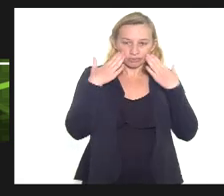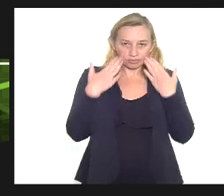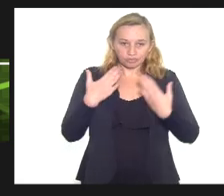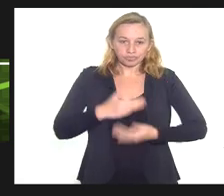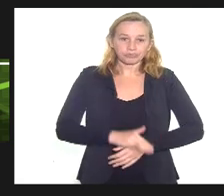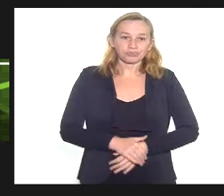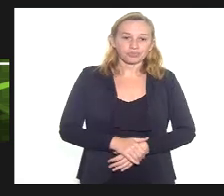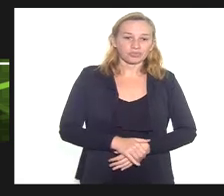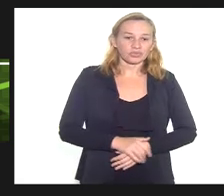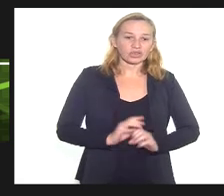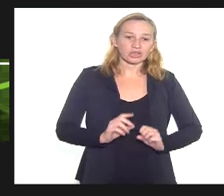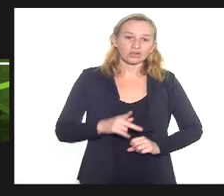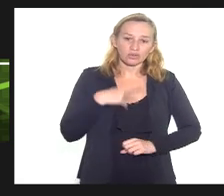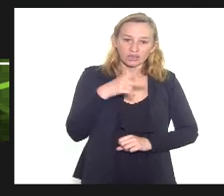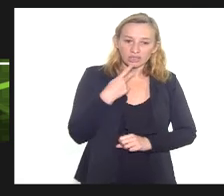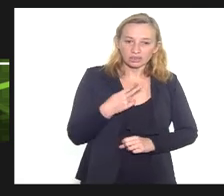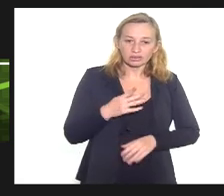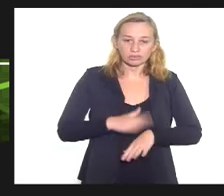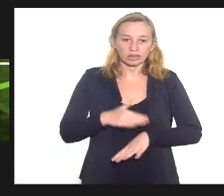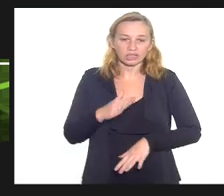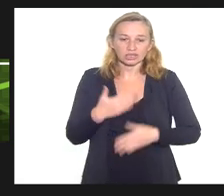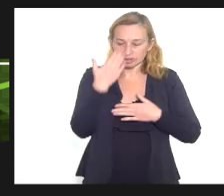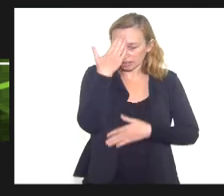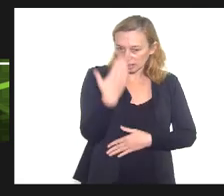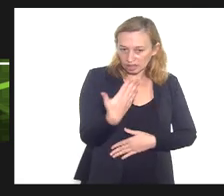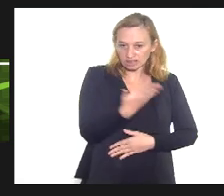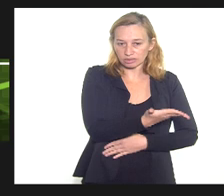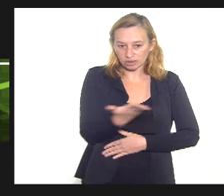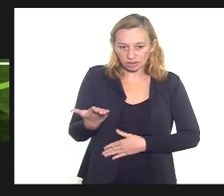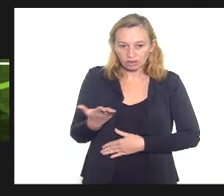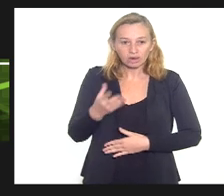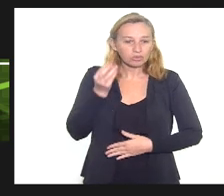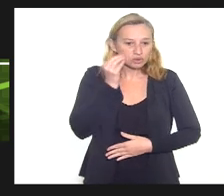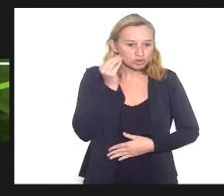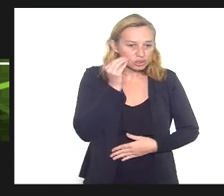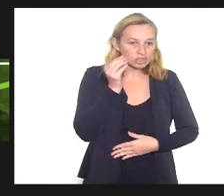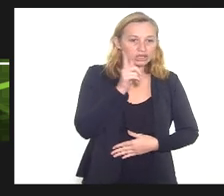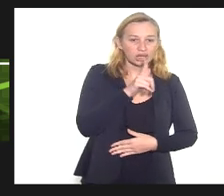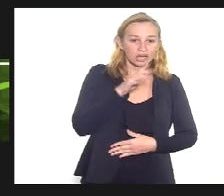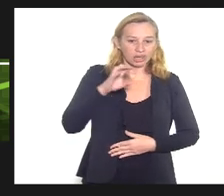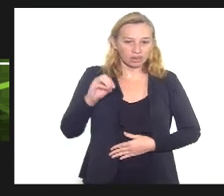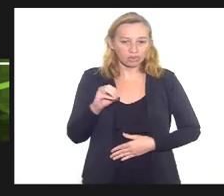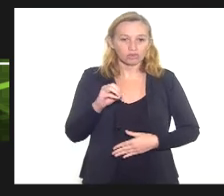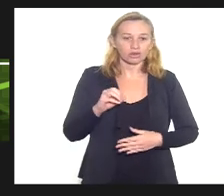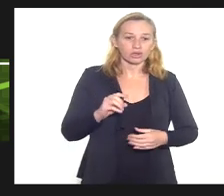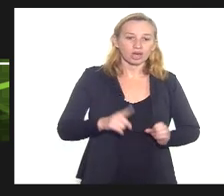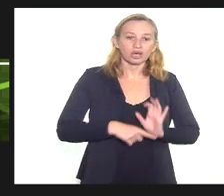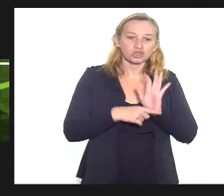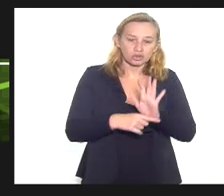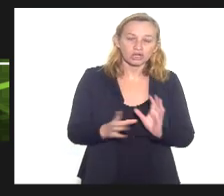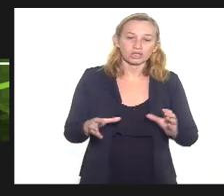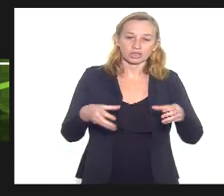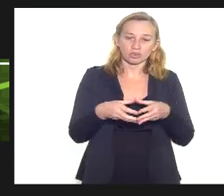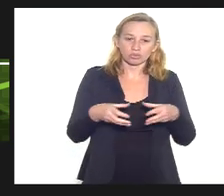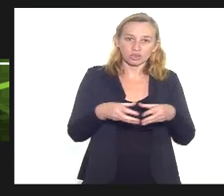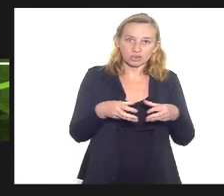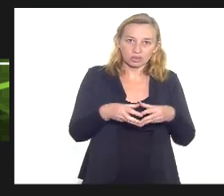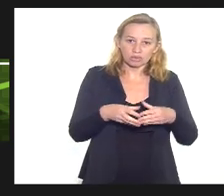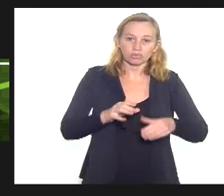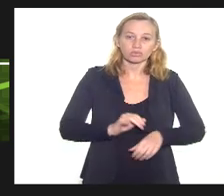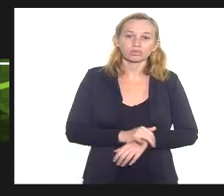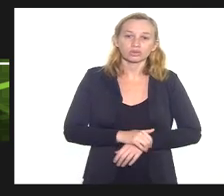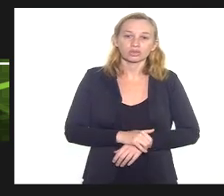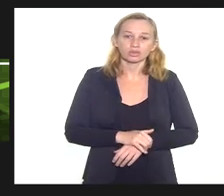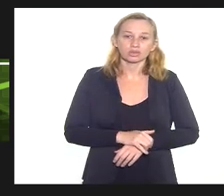apresentação, reforçando o agradecimento ao convite, a oportunidade da ECNOS de contribuir para esta comissão, para